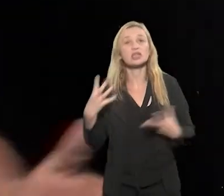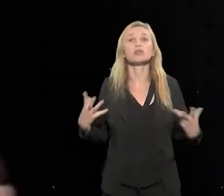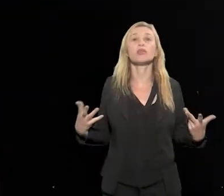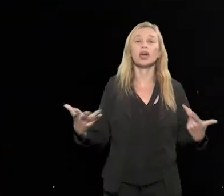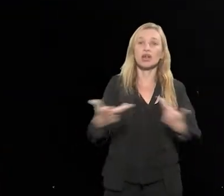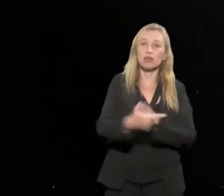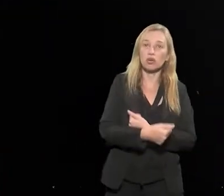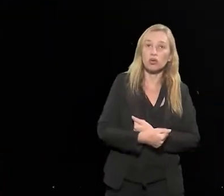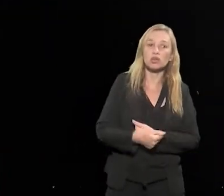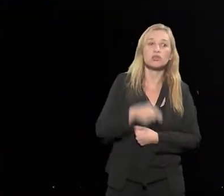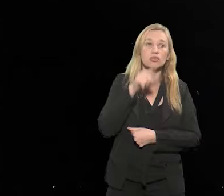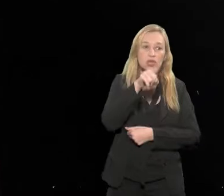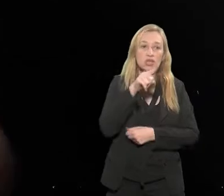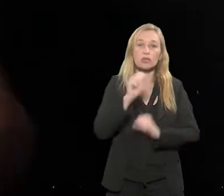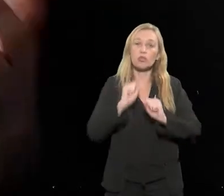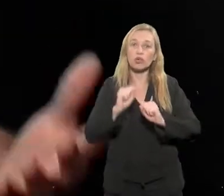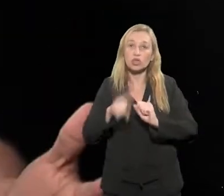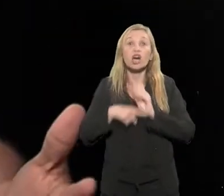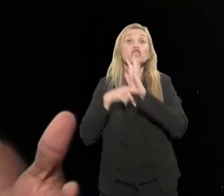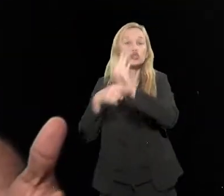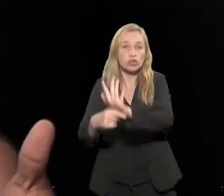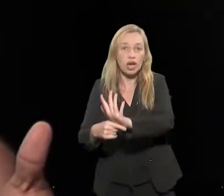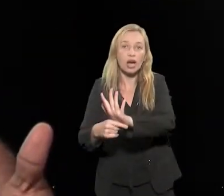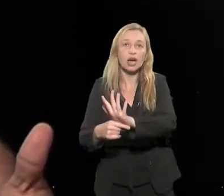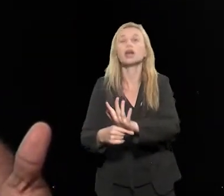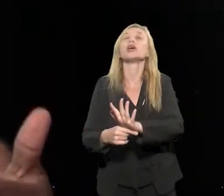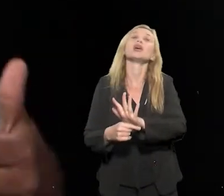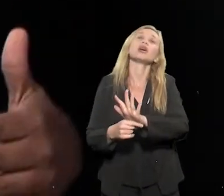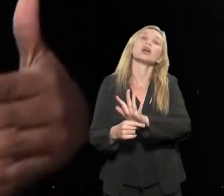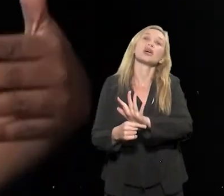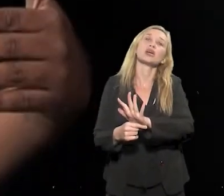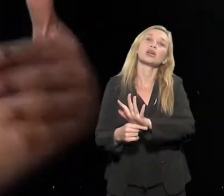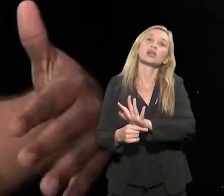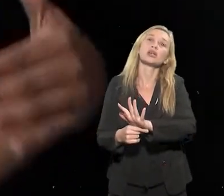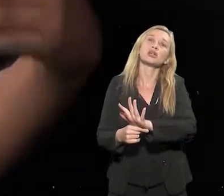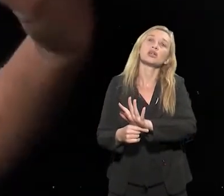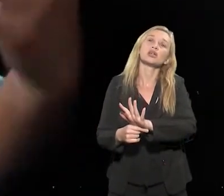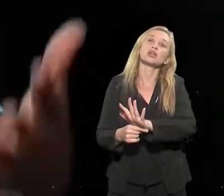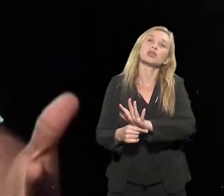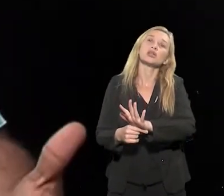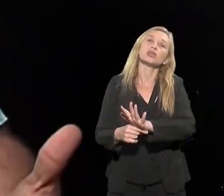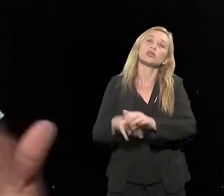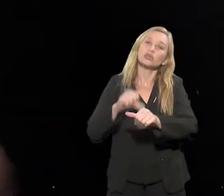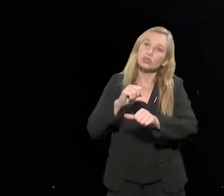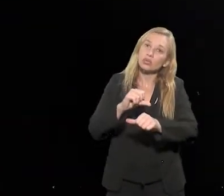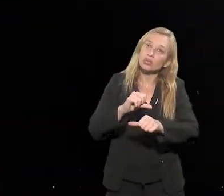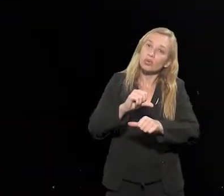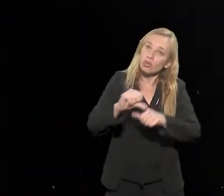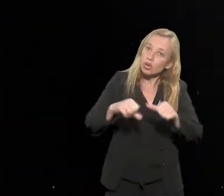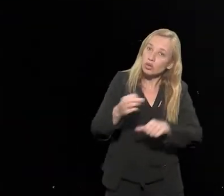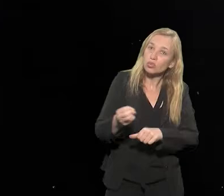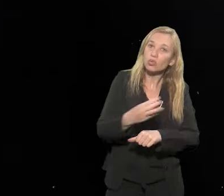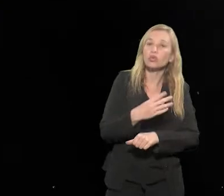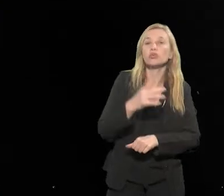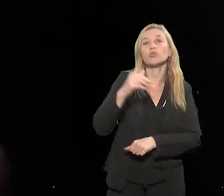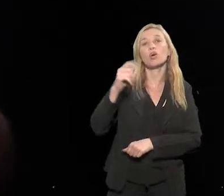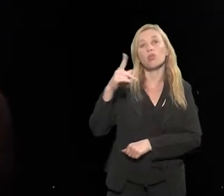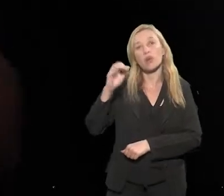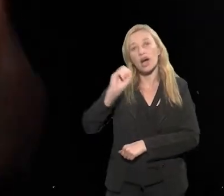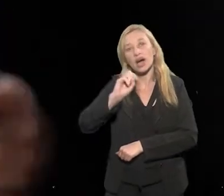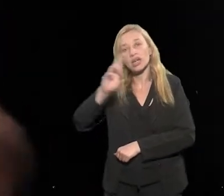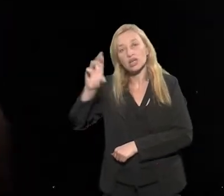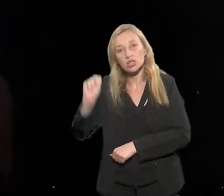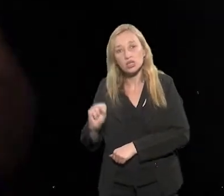repertório que hoje pode contribuir com essa reestruturação da Fundação Cultural Palmares, né?